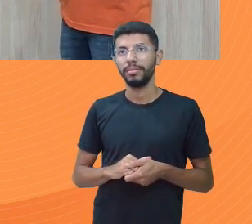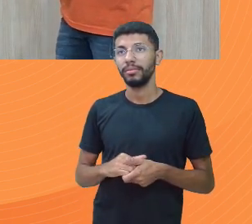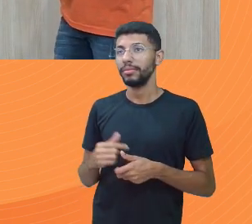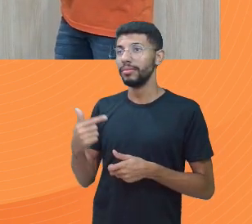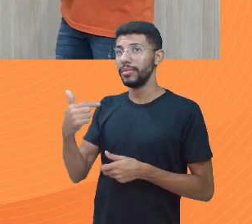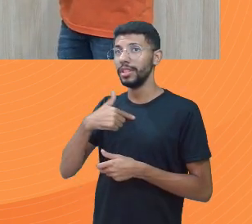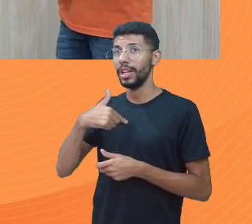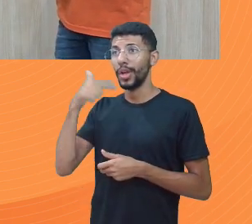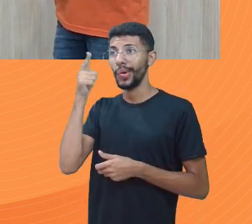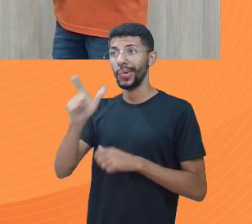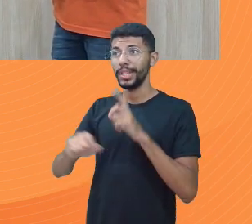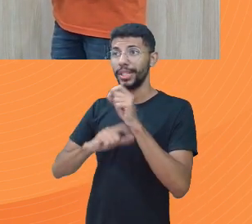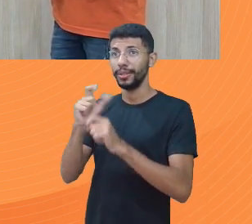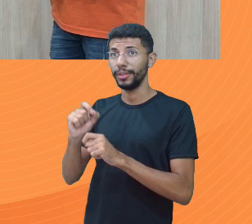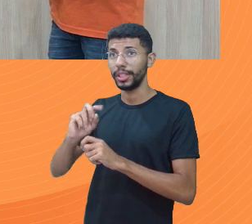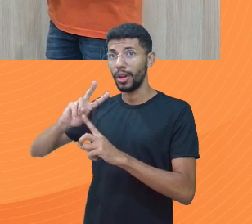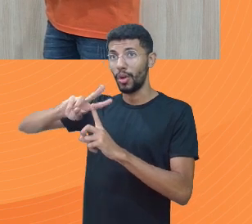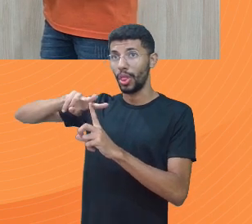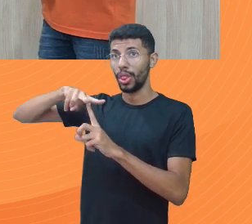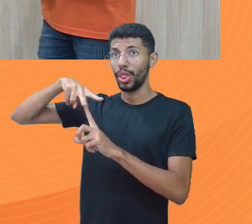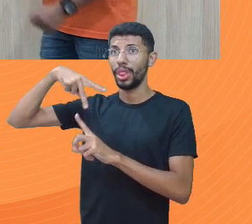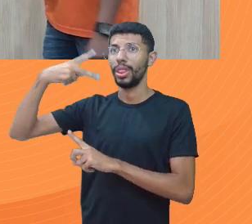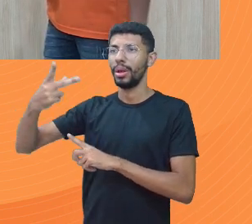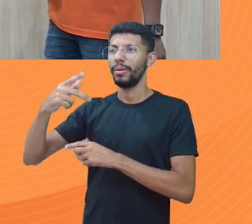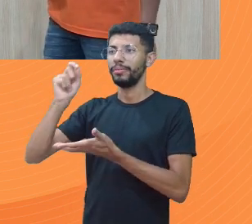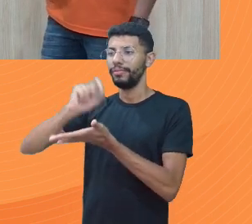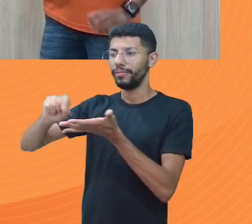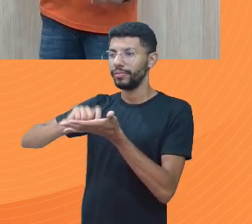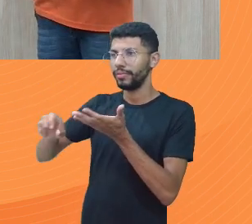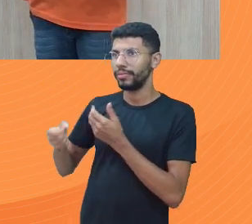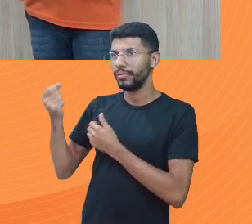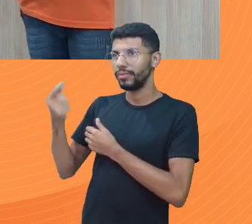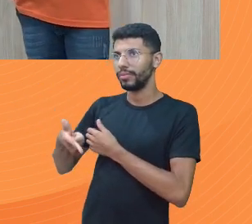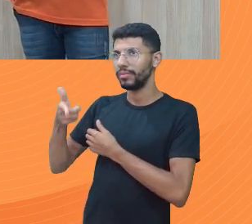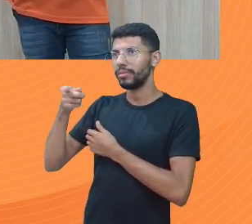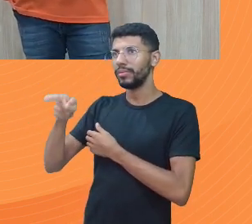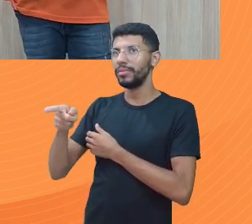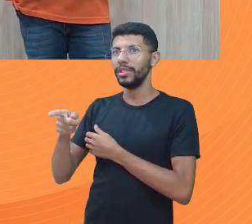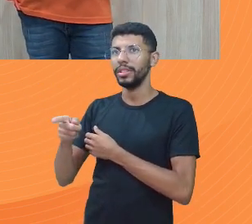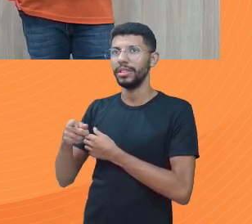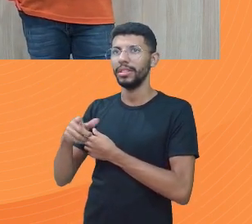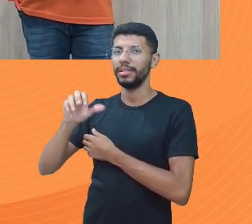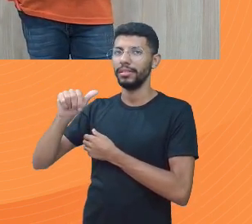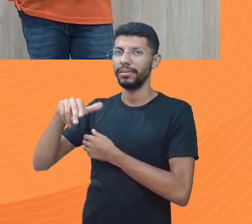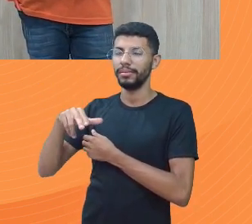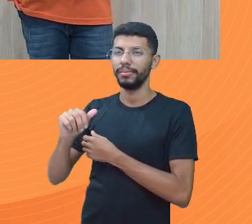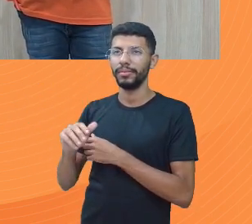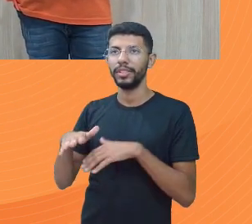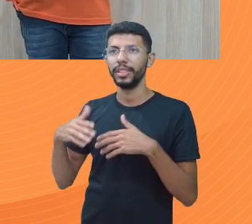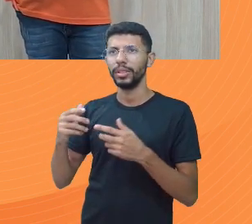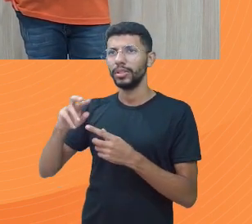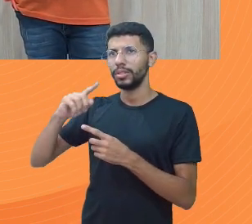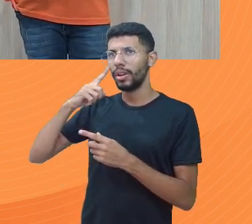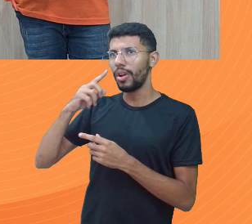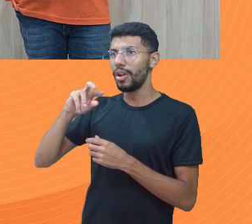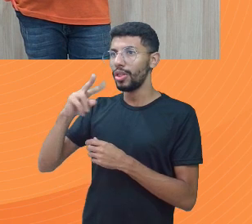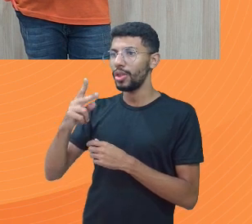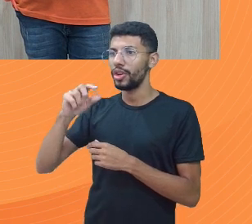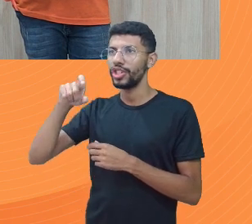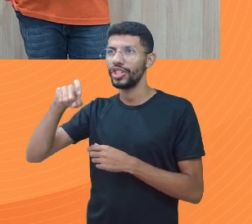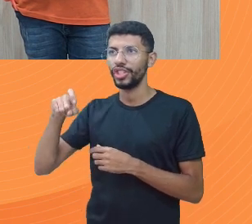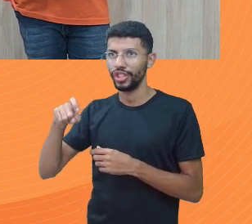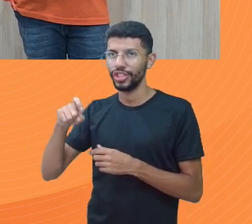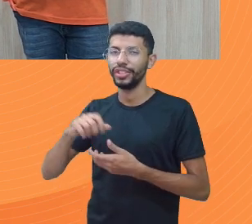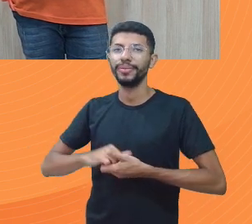Eu arrecadei o dobro de assinatura que você. Opa, o dobro 2 vezes. Então, aí eu vou